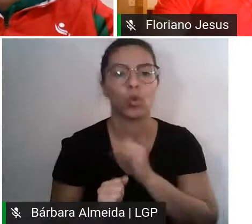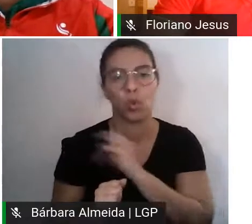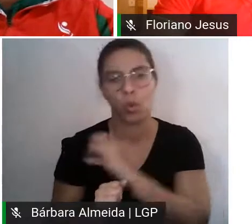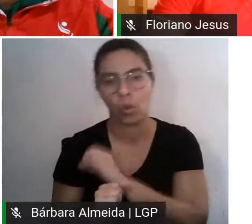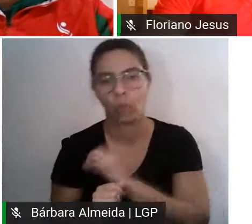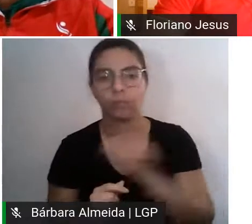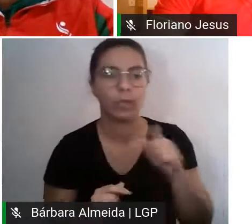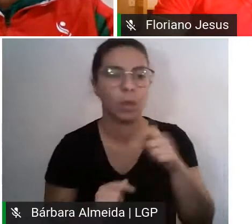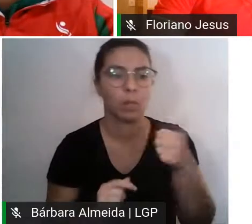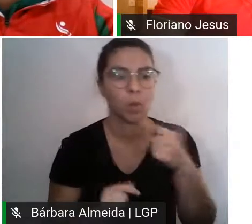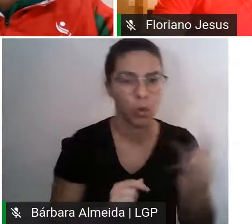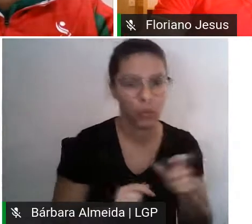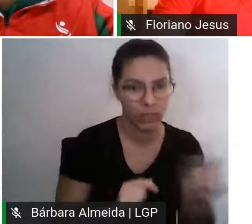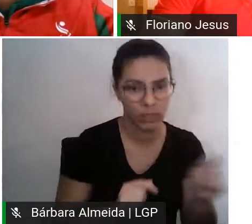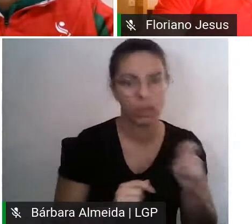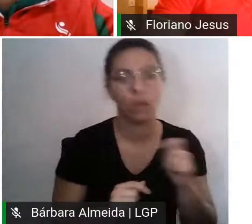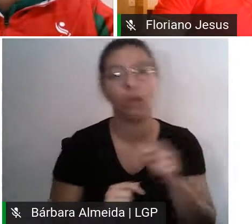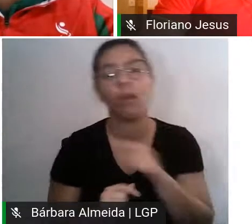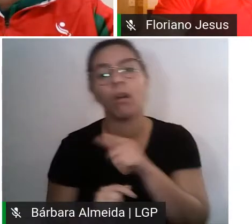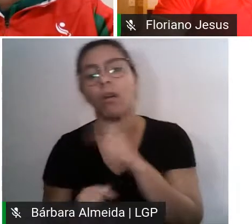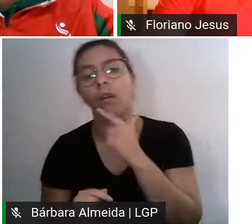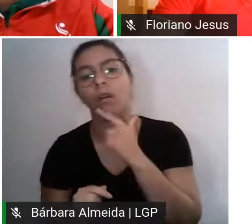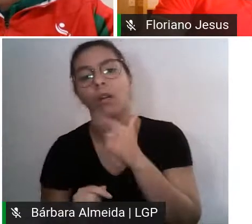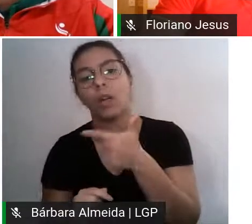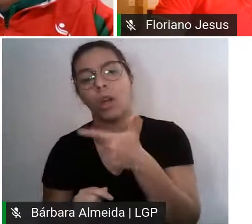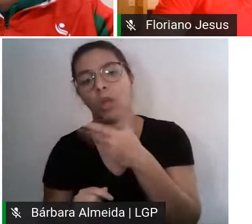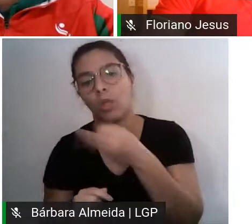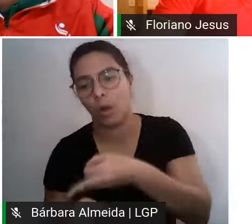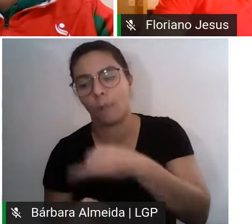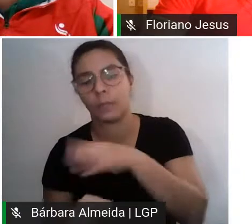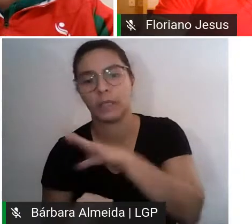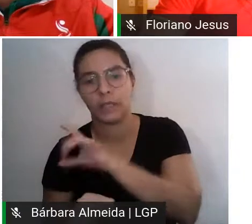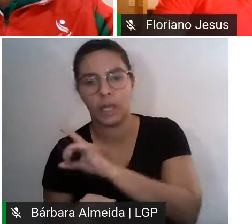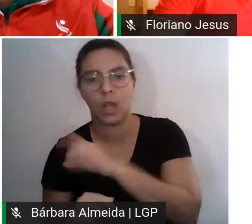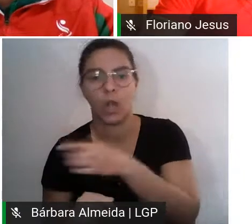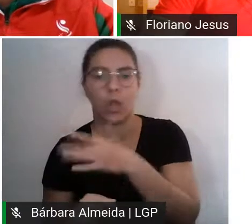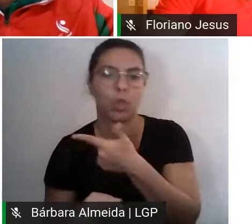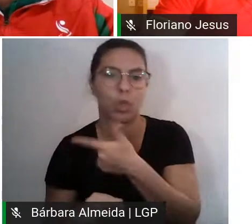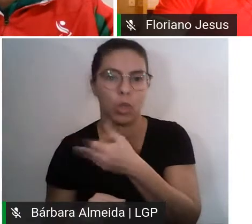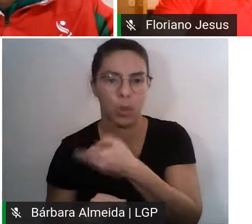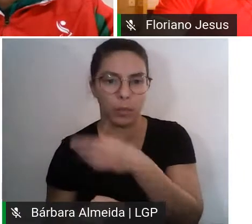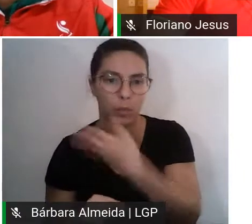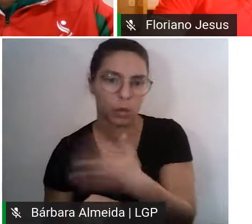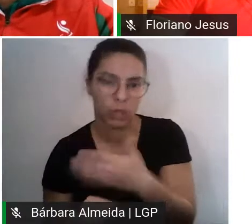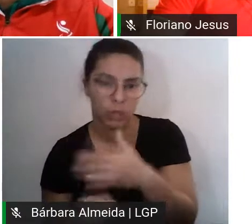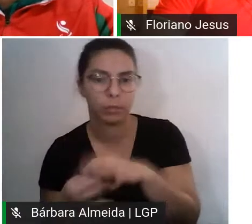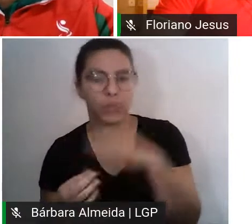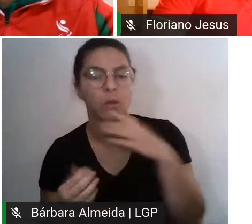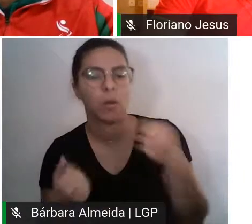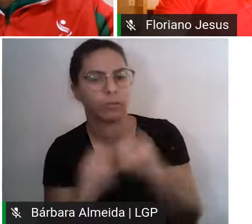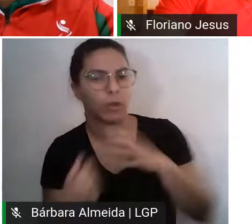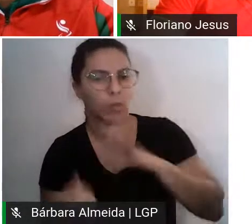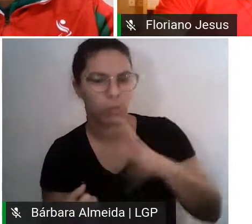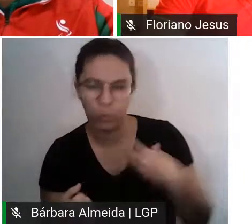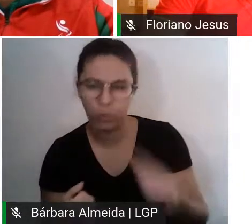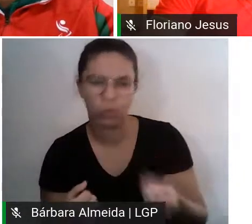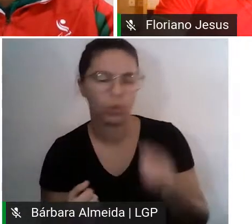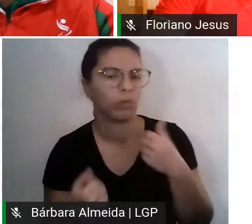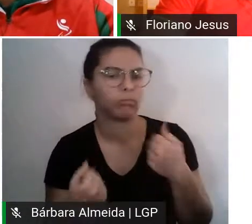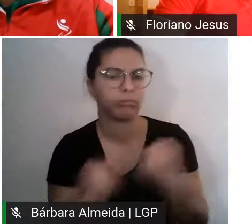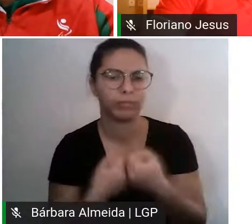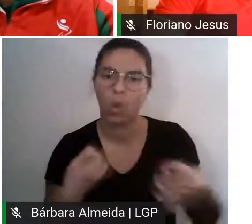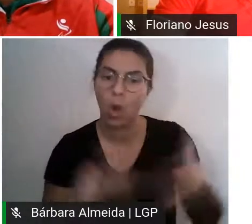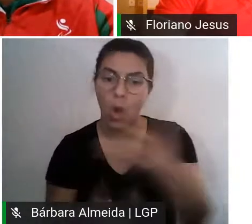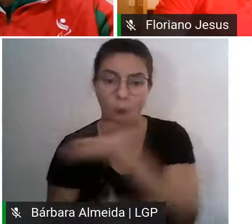top 12, quer em campeonatos da Europa, quer em campeonatos do mundo. Por isso, nós